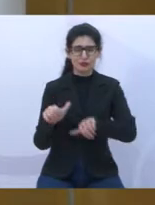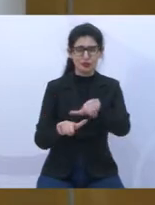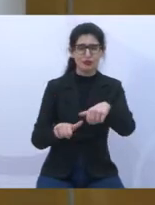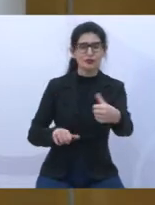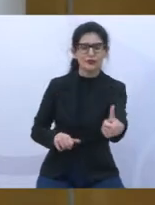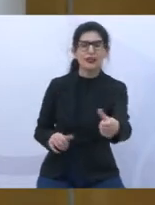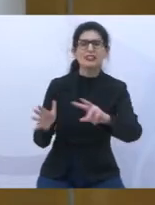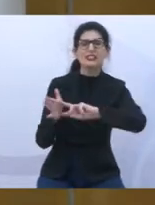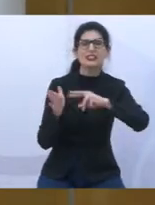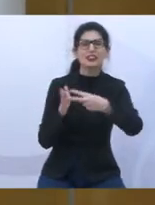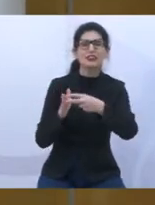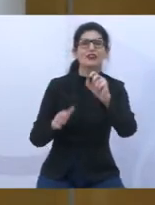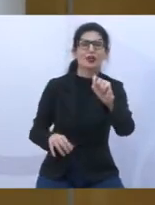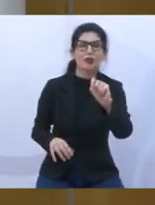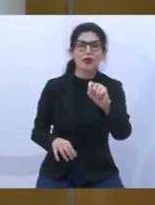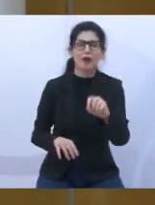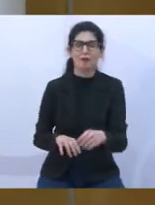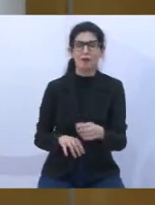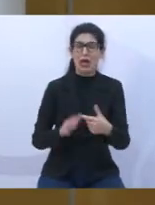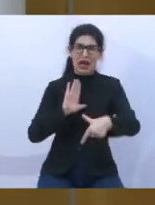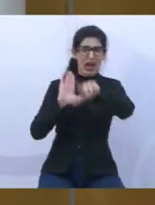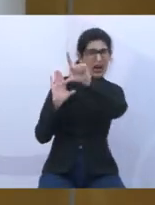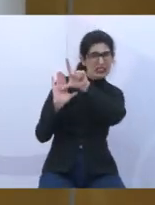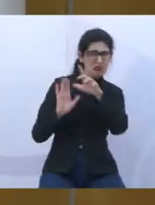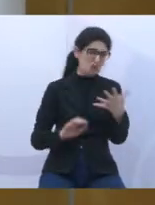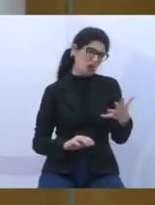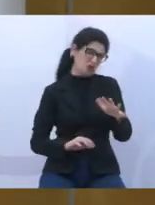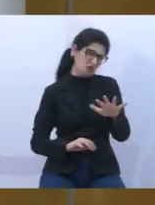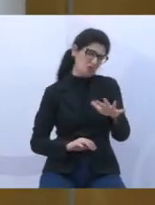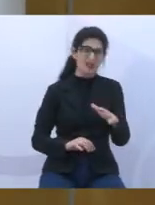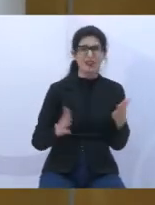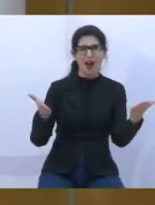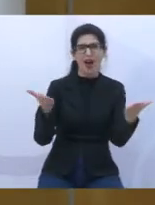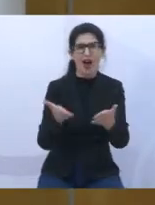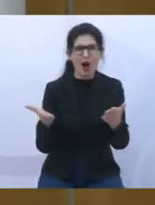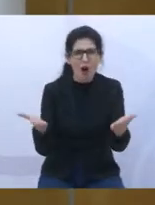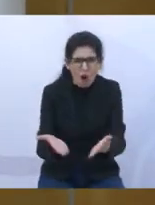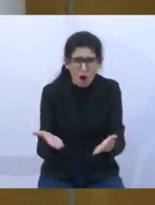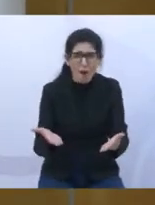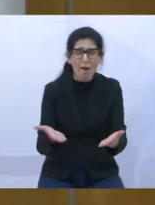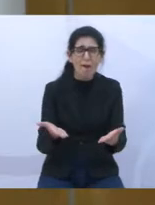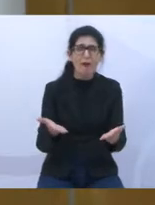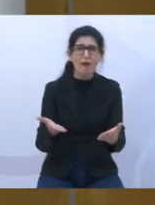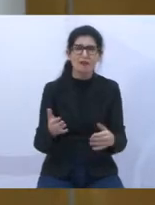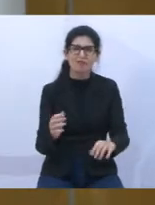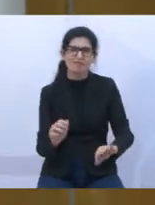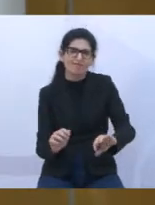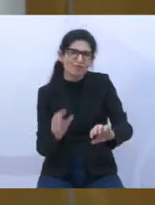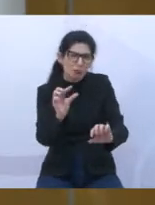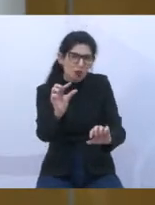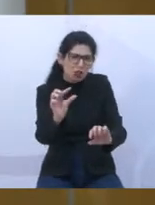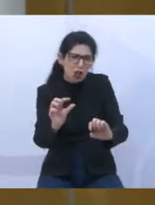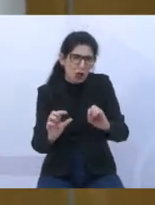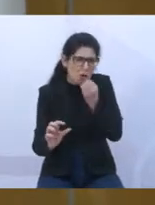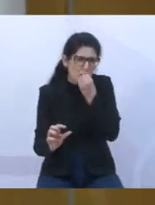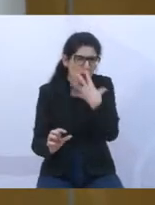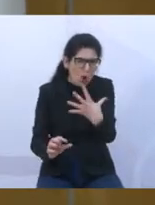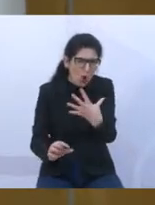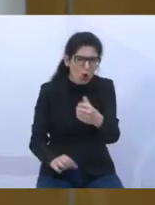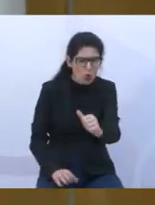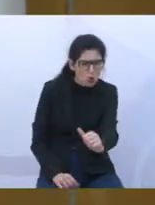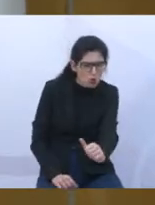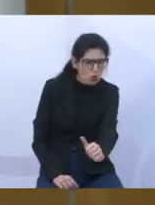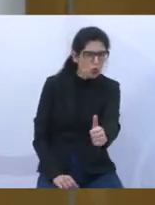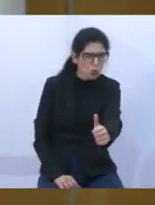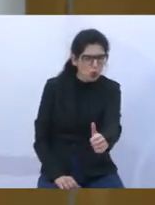e aí você viu o governo que assume o poder na cidade e começa a governar e nós estamos vendo aí